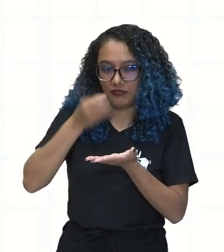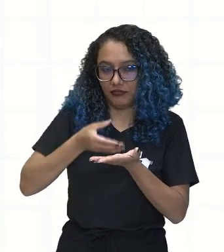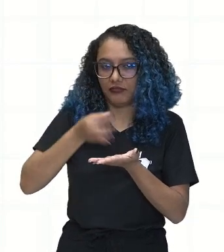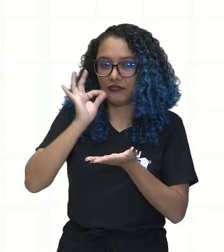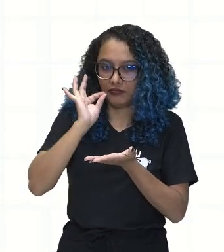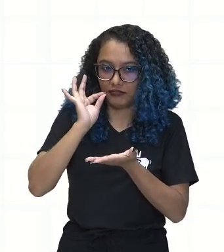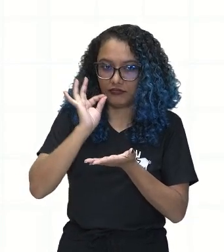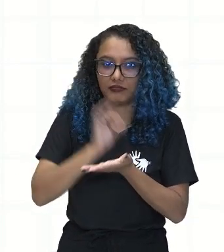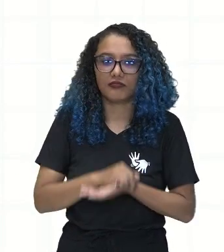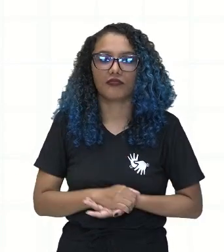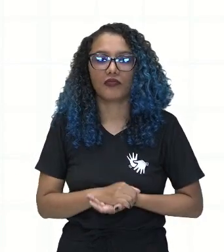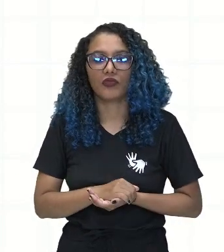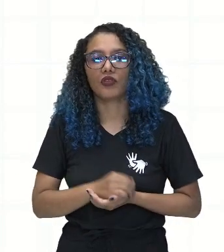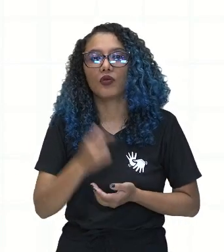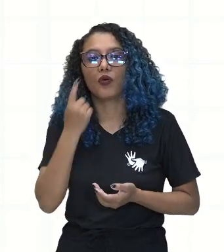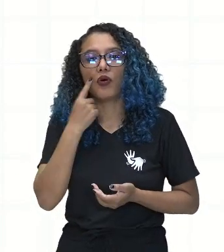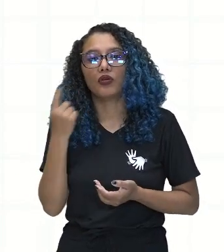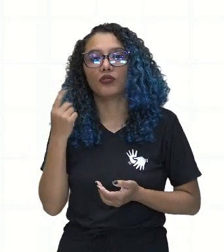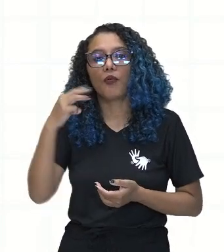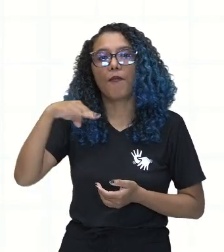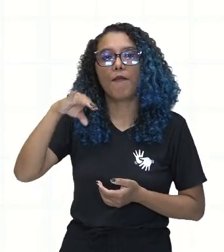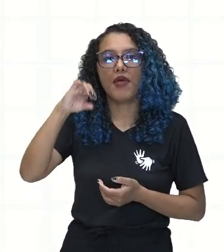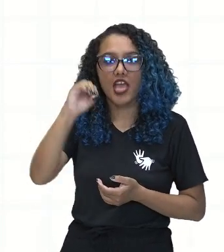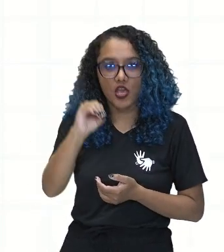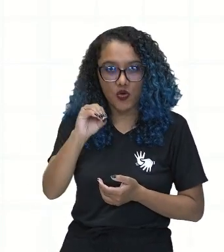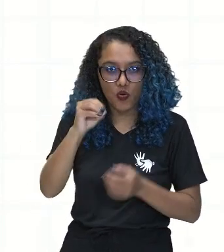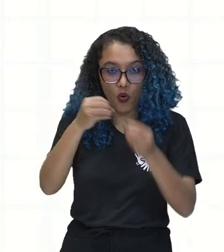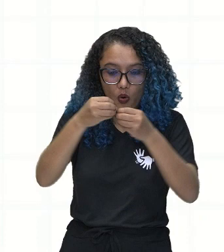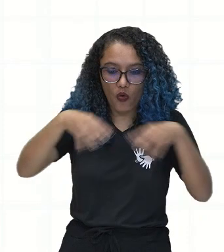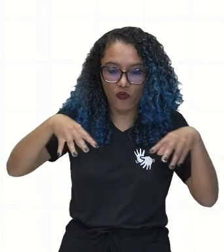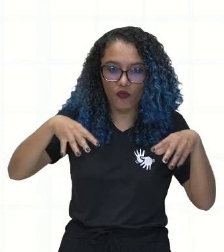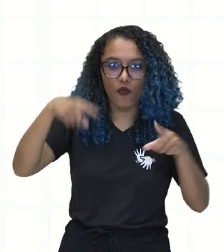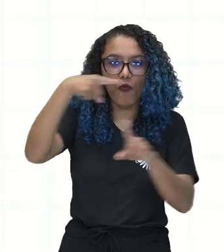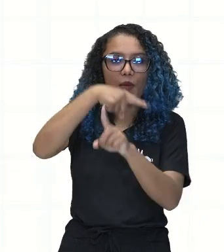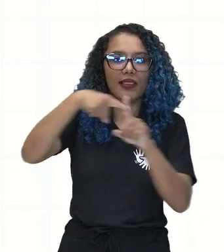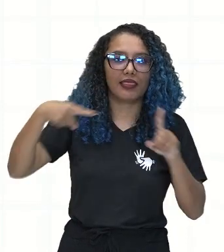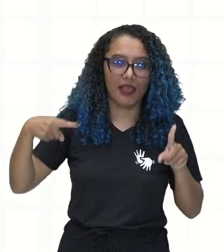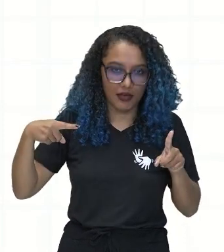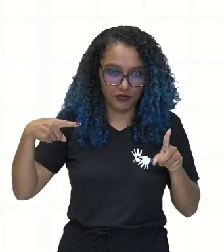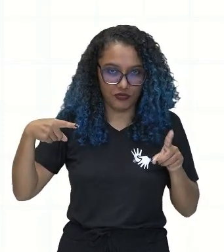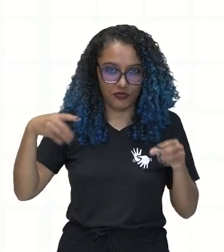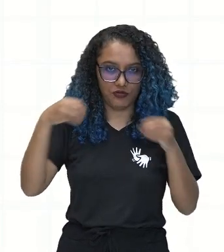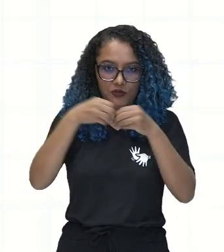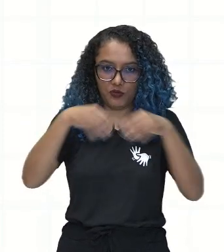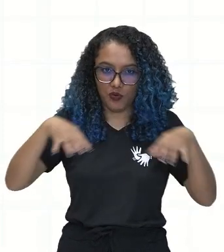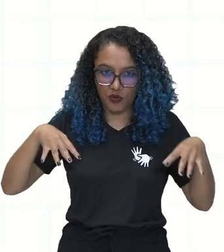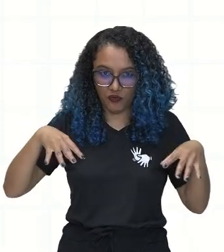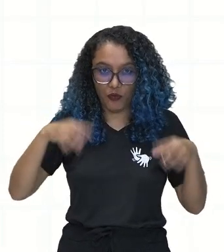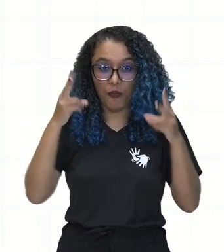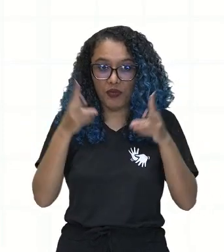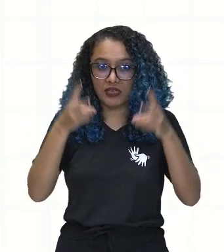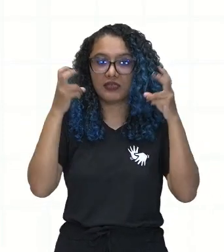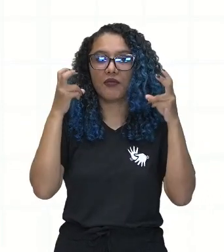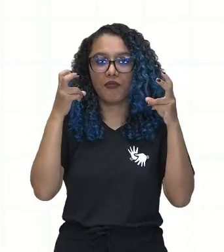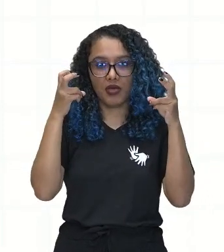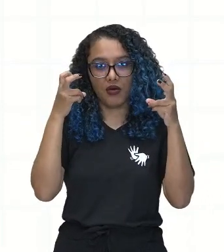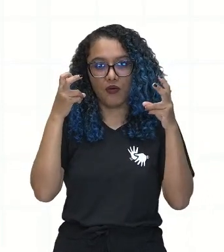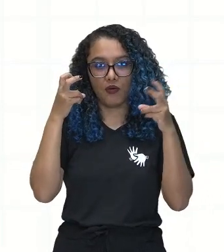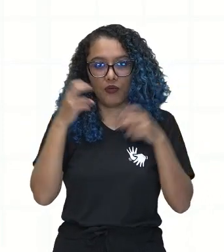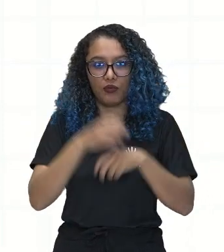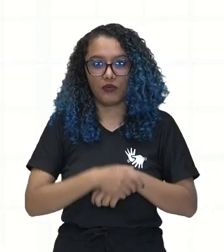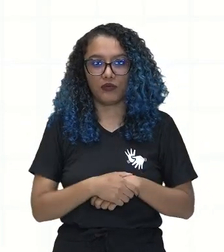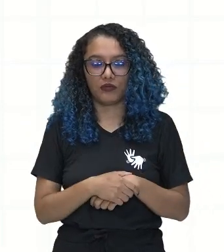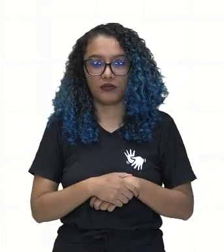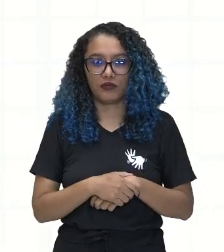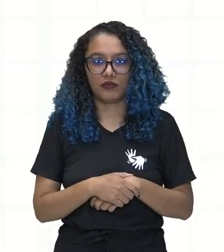Meio ovo, a metade do ovo, meio ovo. Olha aí, notaram? Então ele vai trazer essa